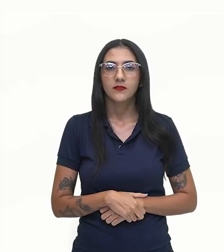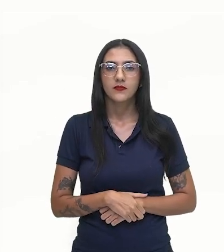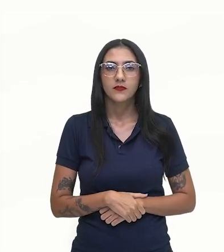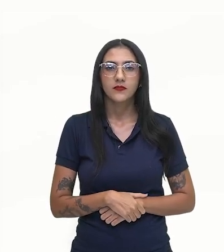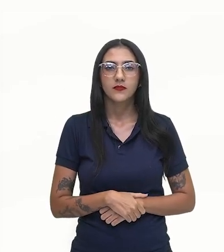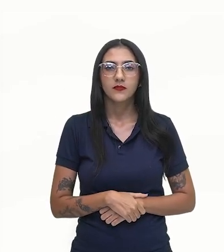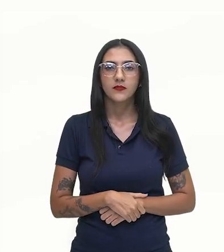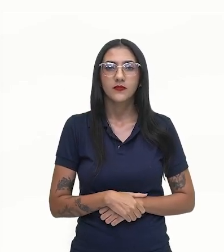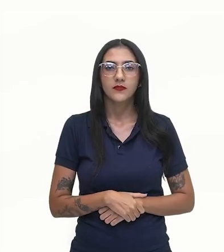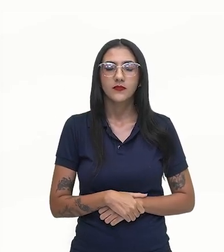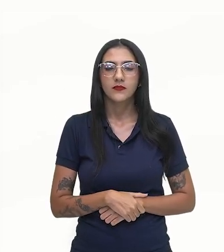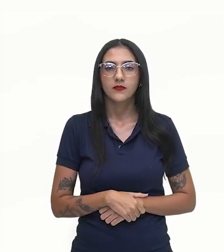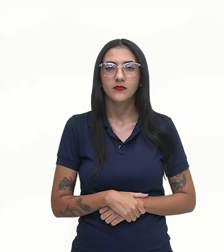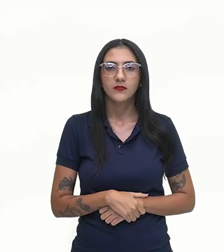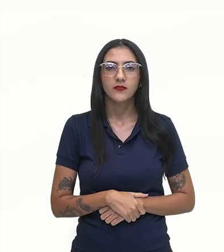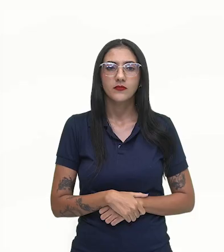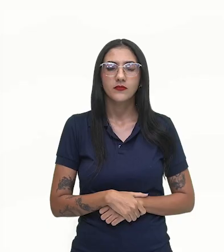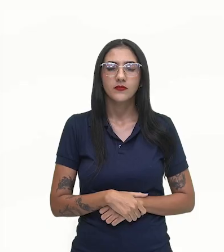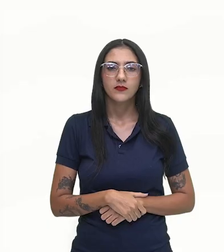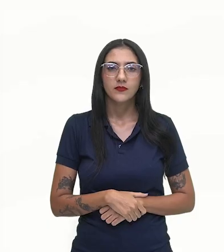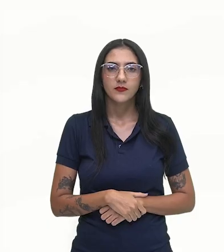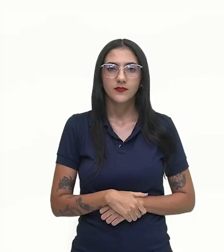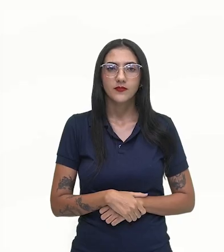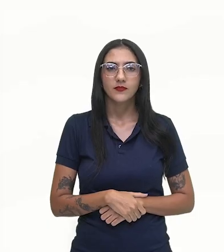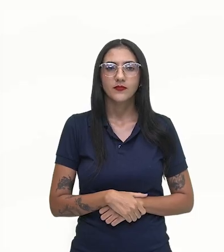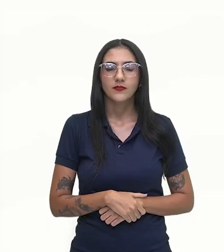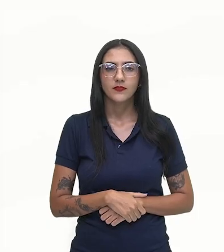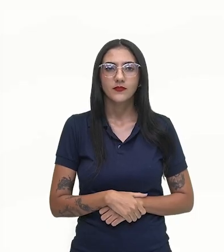any girl like you deserves a gentleman.